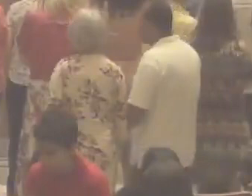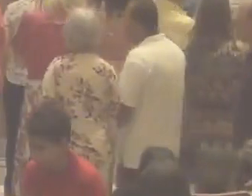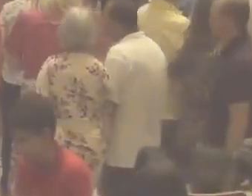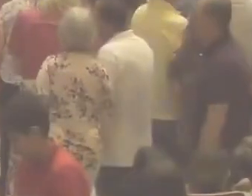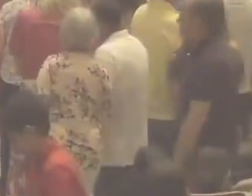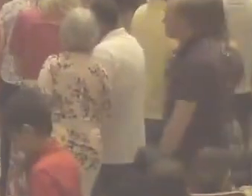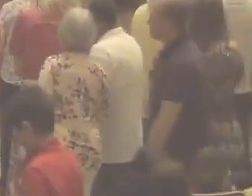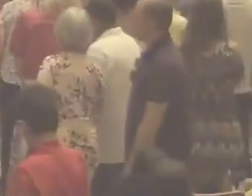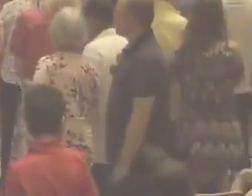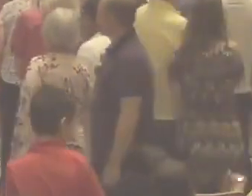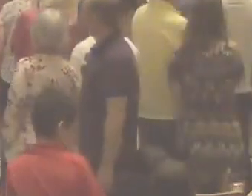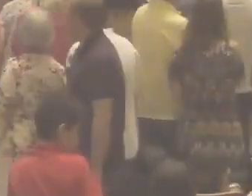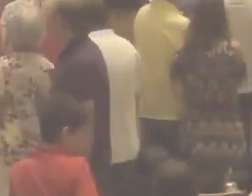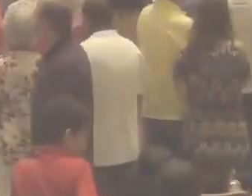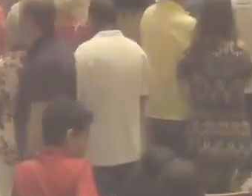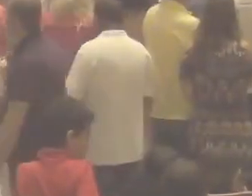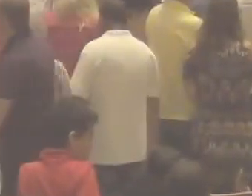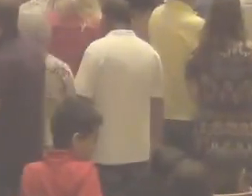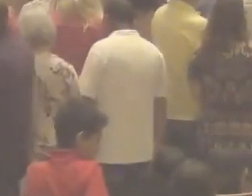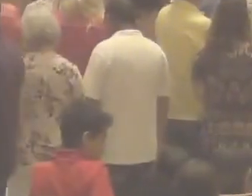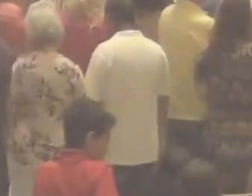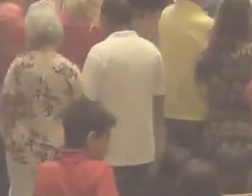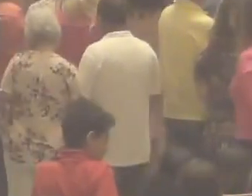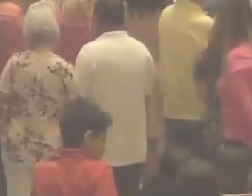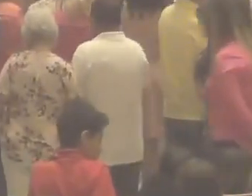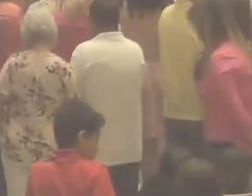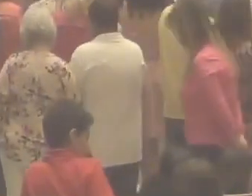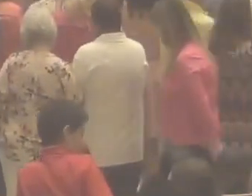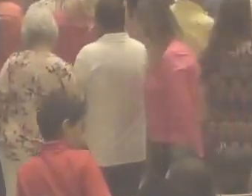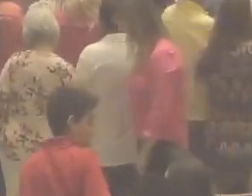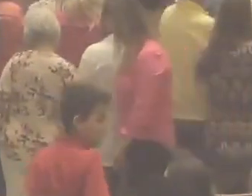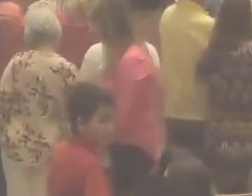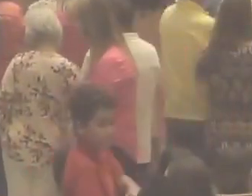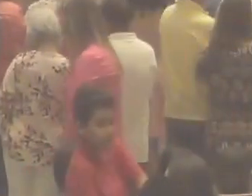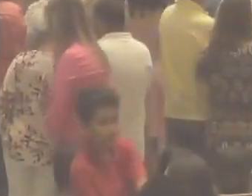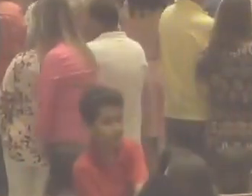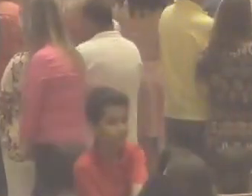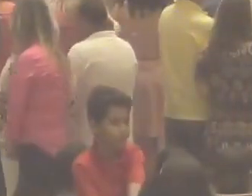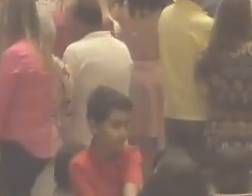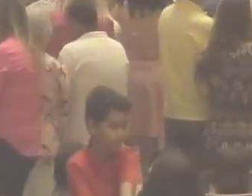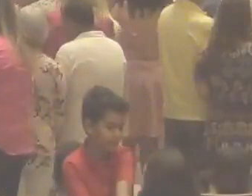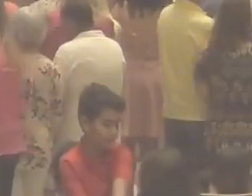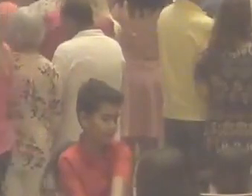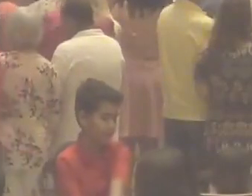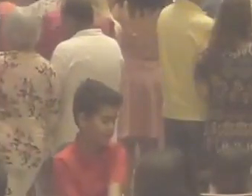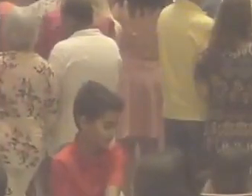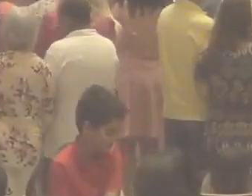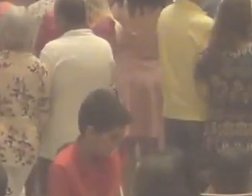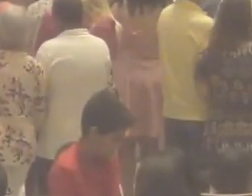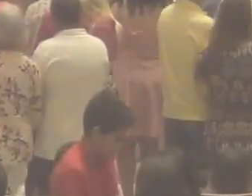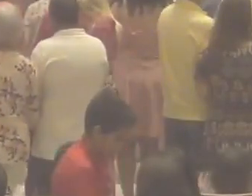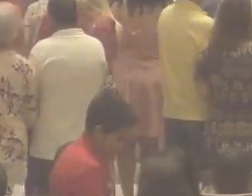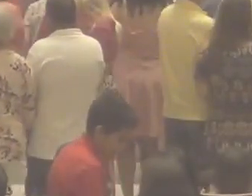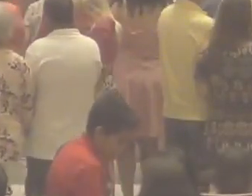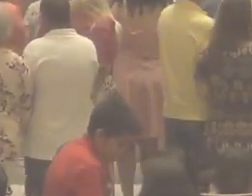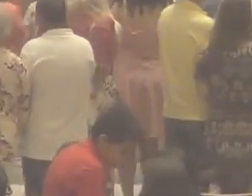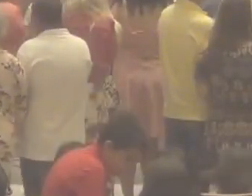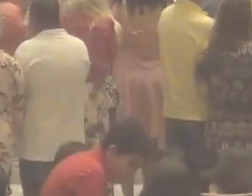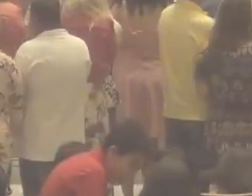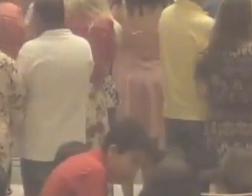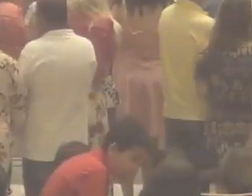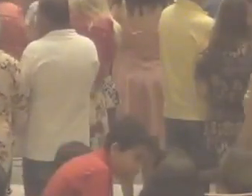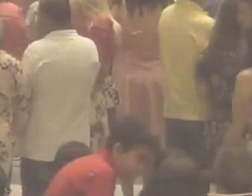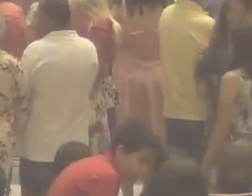passar por batalhas eu tenho certeza que maria passou por muitas batalhas e acredita que já passou por muitas batalhas e eu